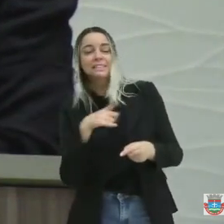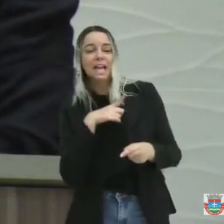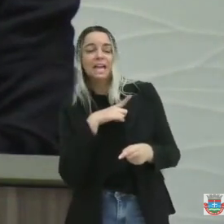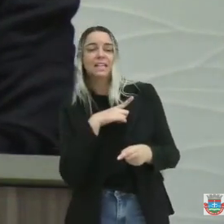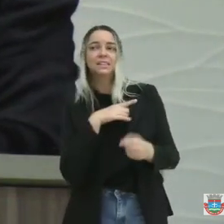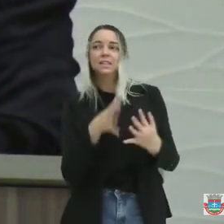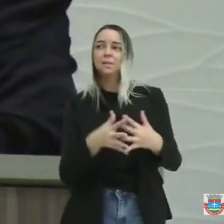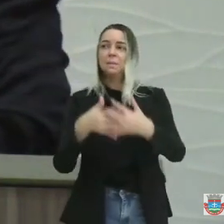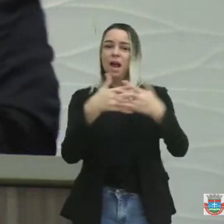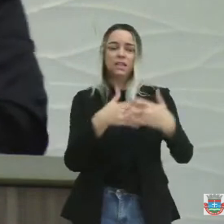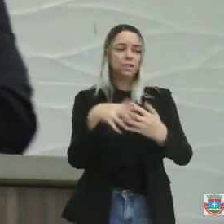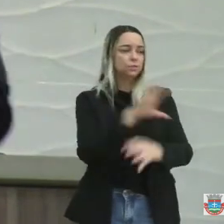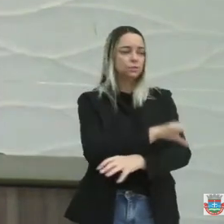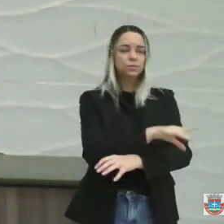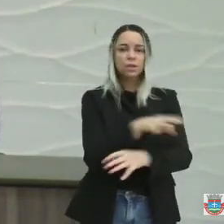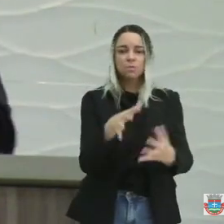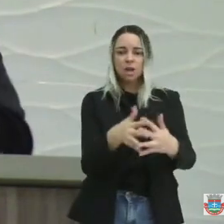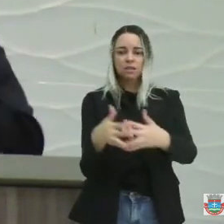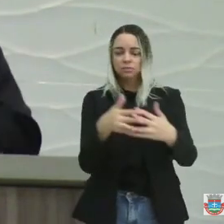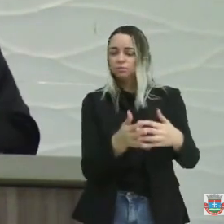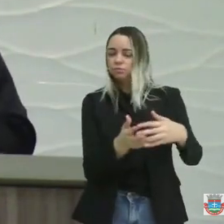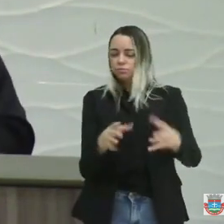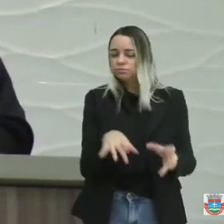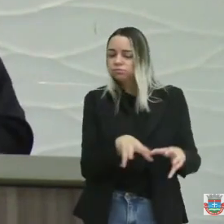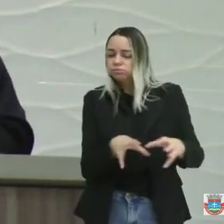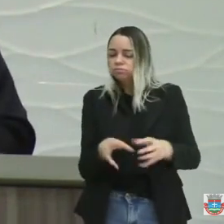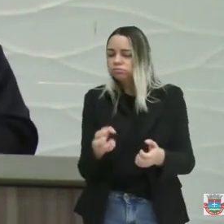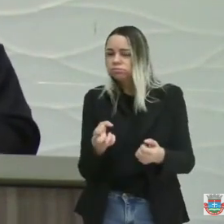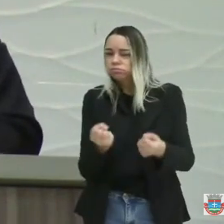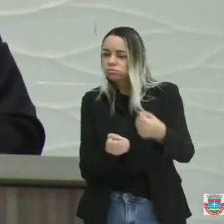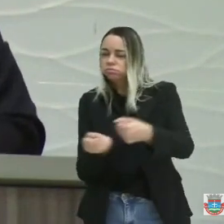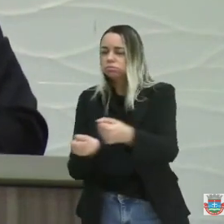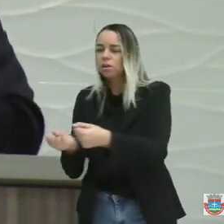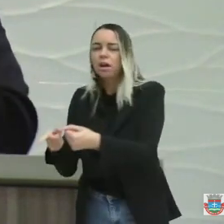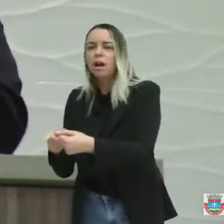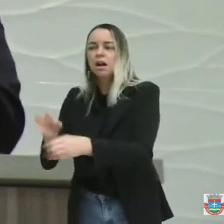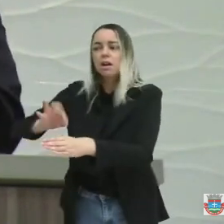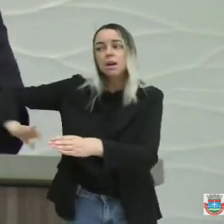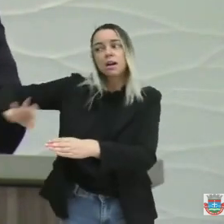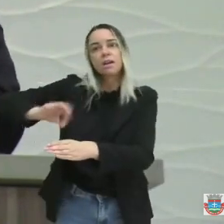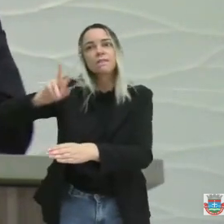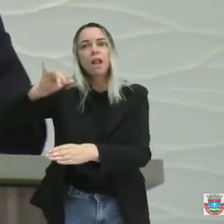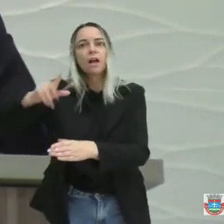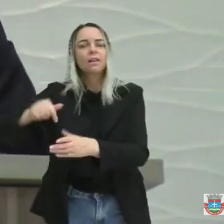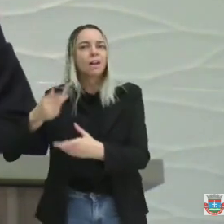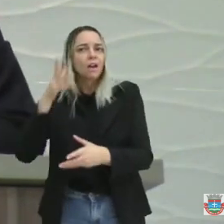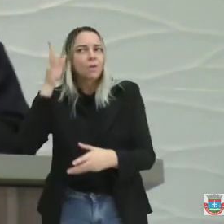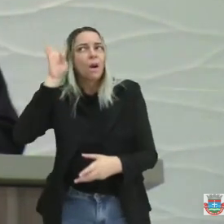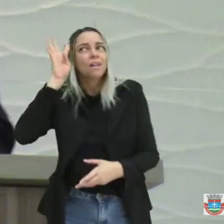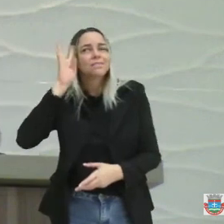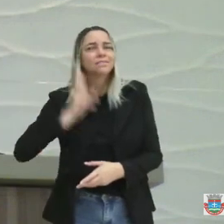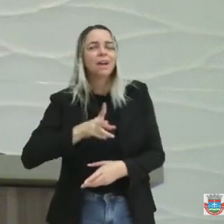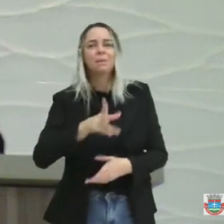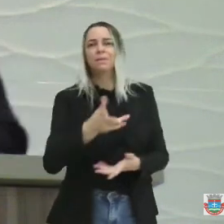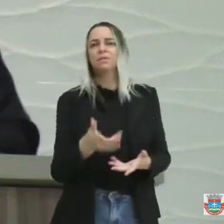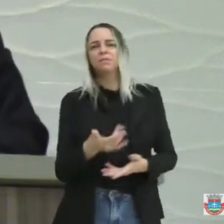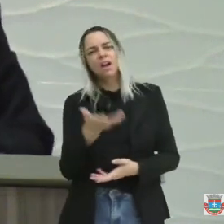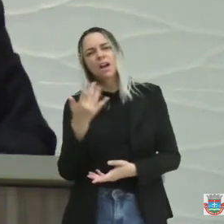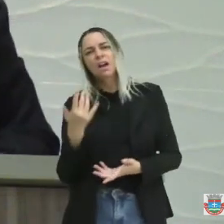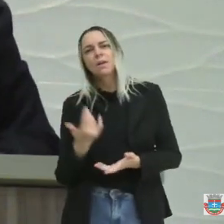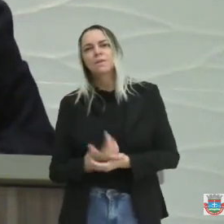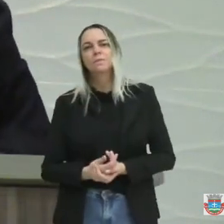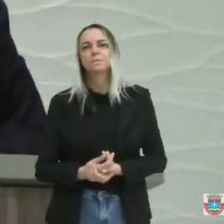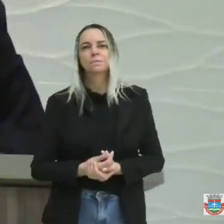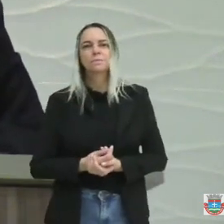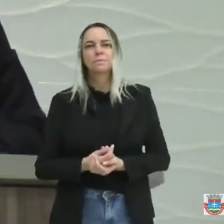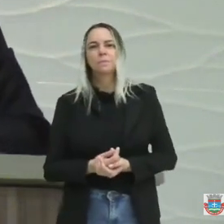Santo, vamos fazer aquele corredor, não é? Que eu vejo toda quarta-feira, estou aqui cobrando. Por exemplo, ali, entrando